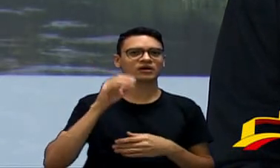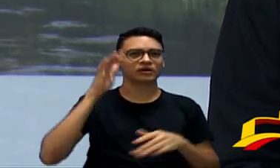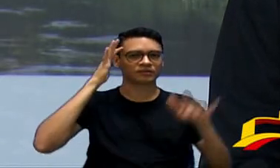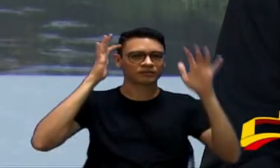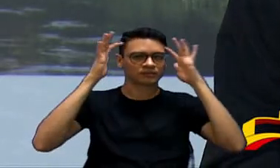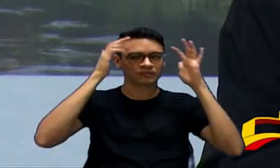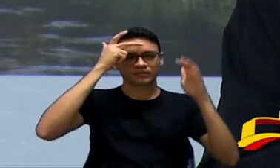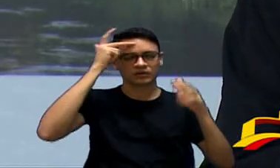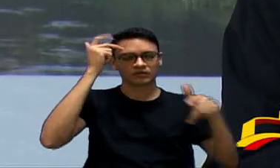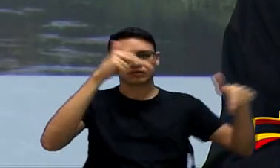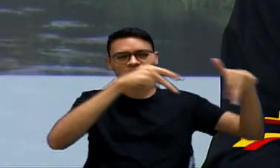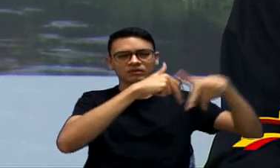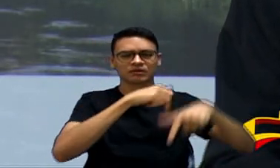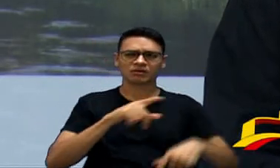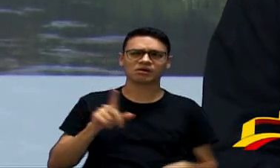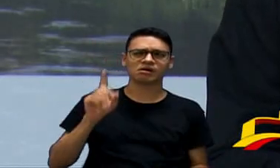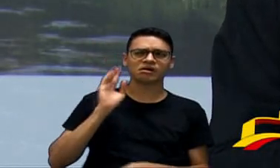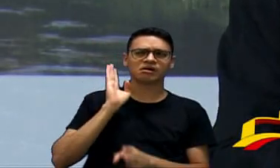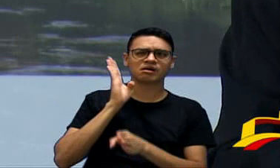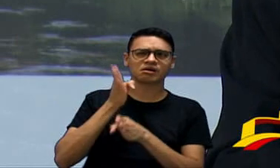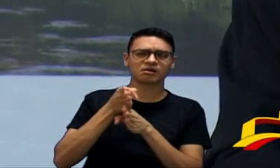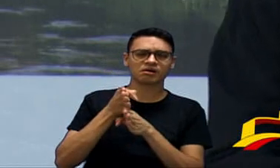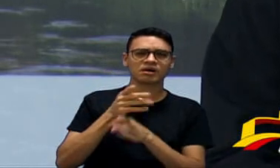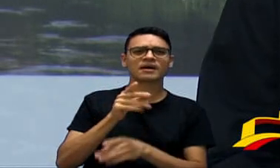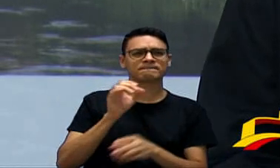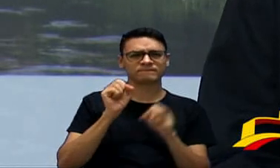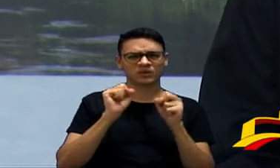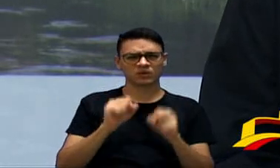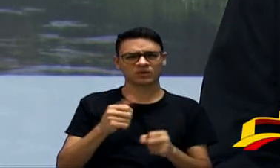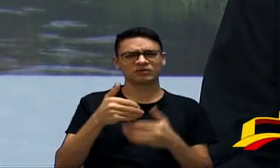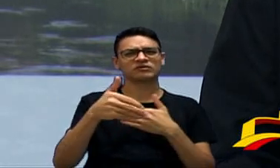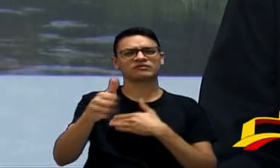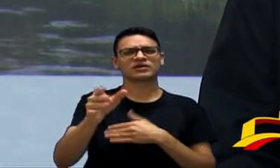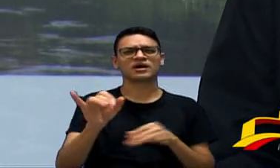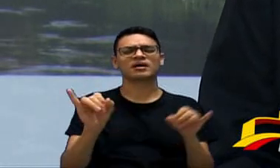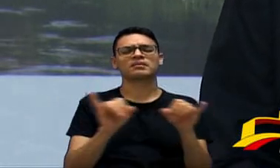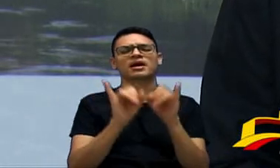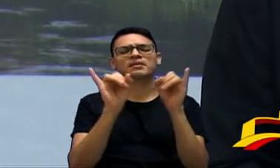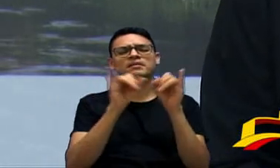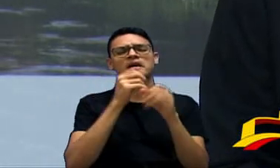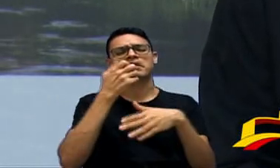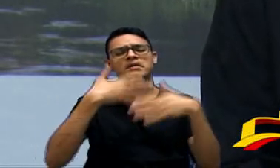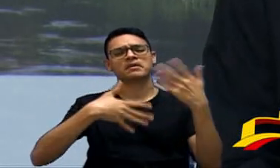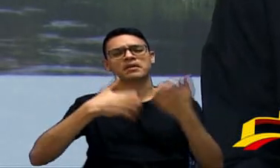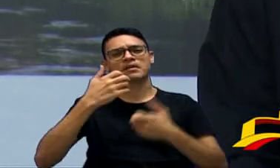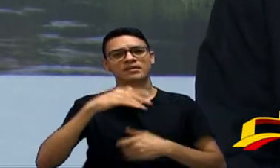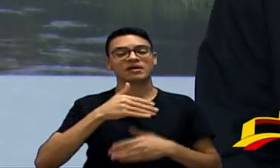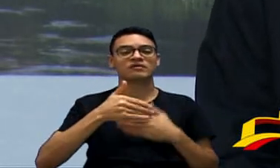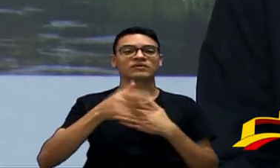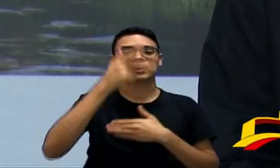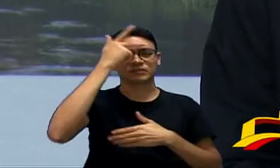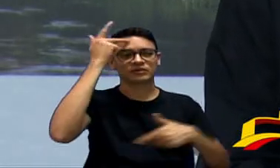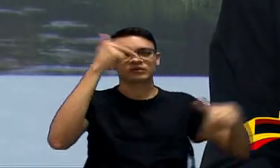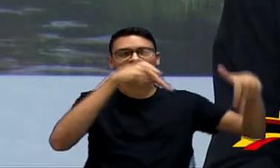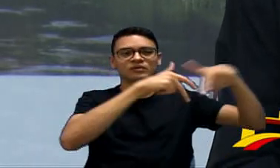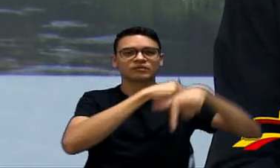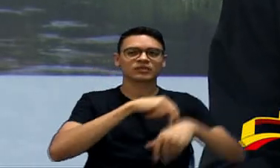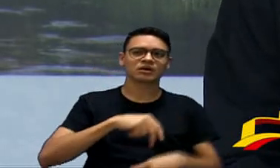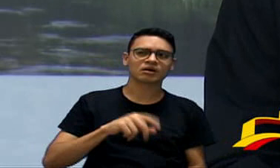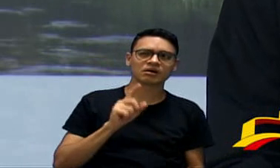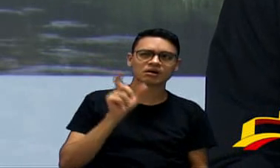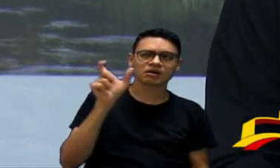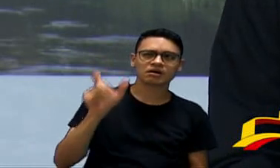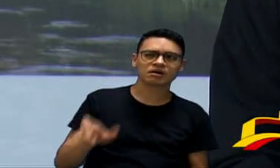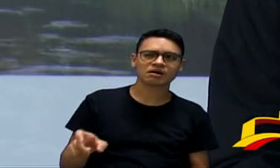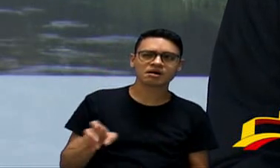Excelência. Aproveita. Falar bastante besteira aqui na tribuna, porque os eleitores vão, com certeza, avaliar a postura de